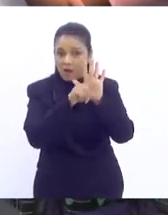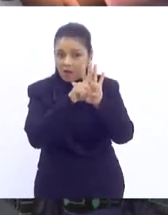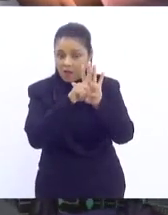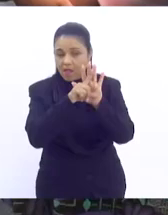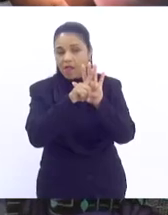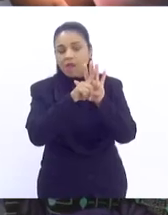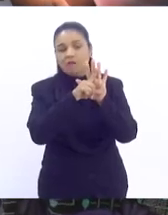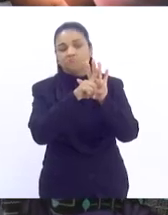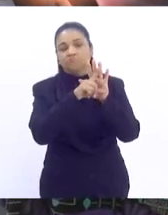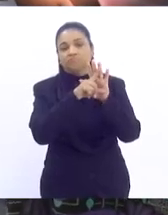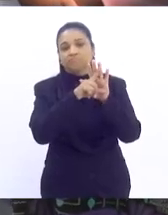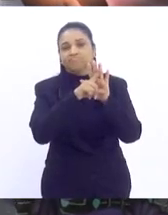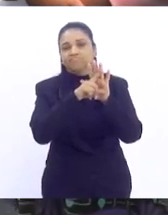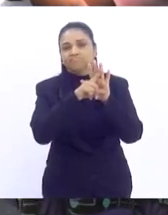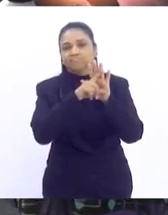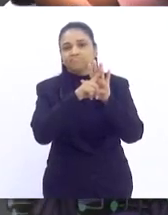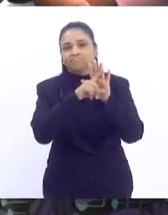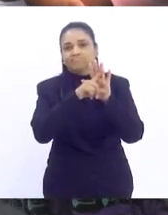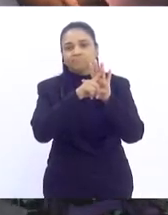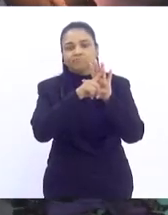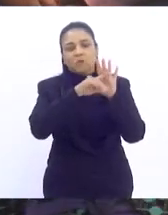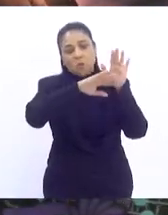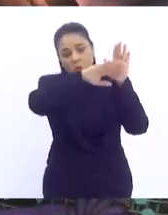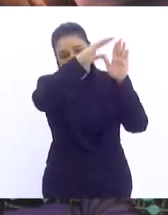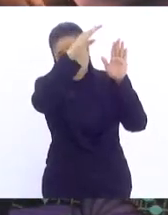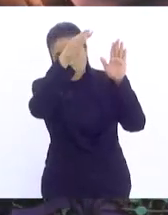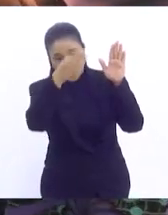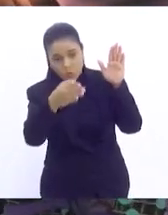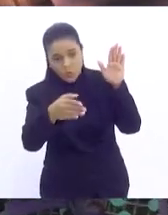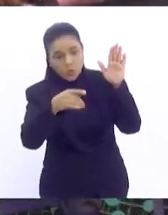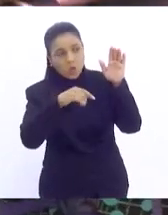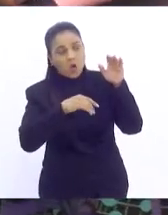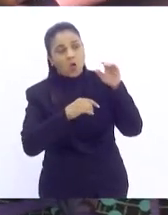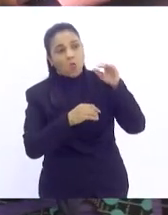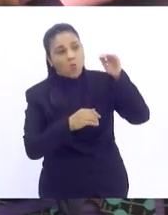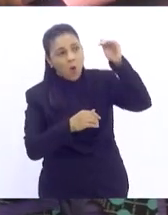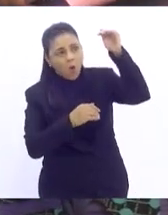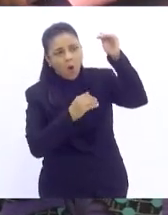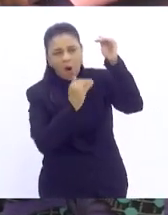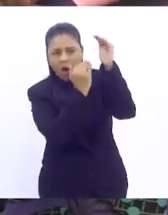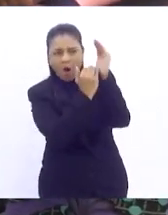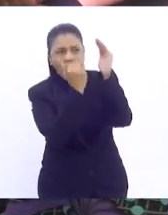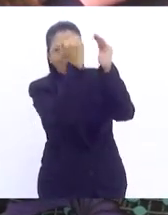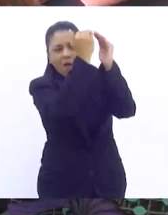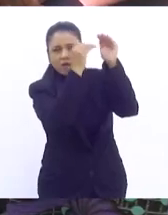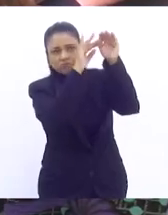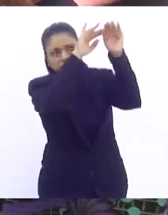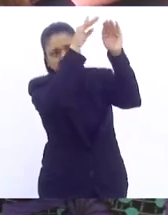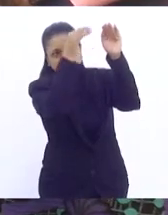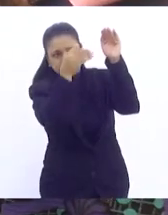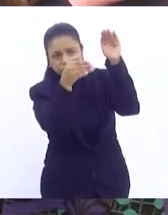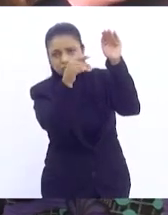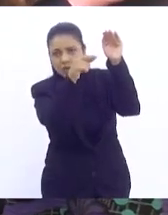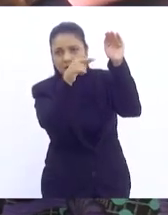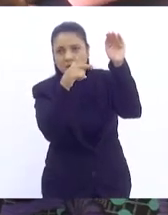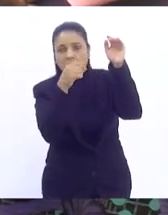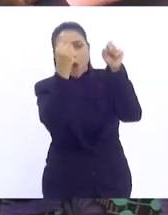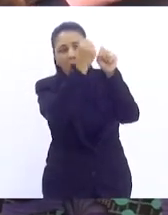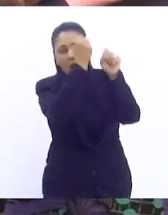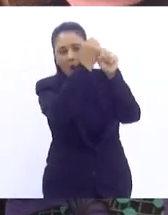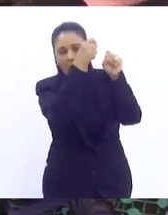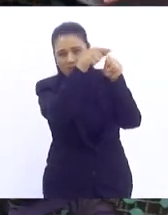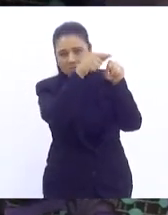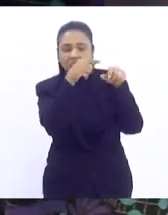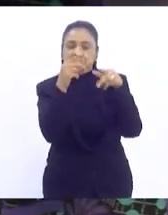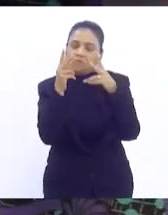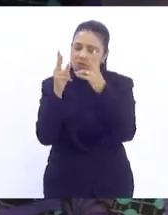encosta impedindo aumento do volume no topo dos morros é da Urca e Pão de Açúcar que é deputada